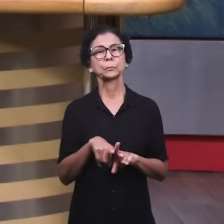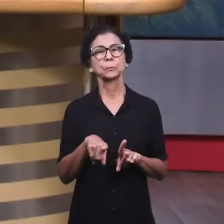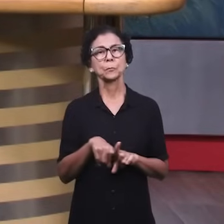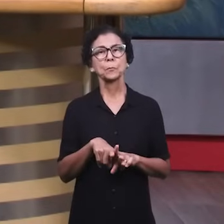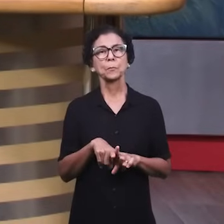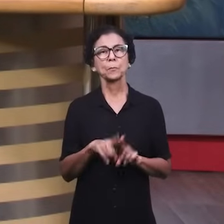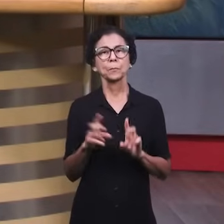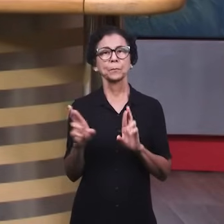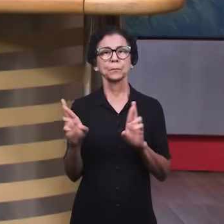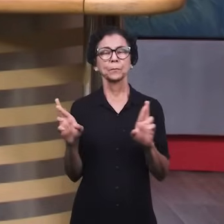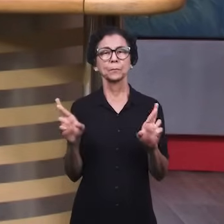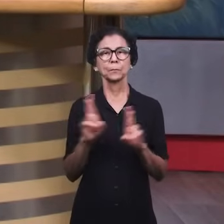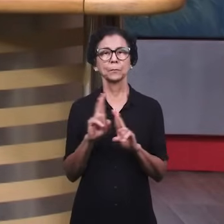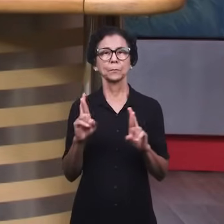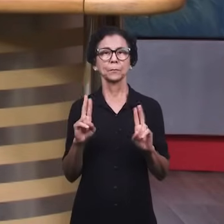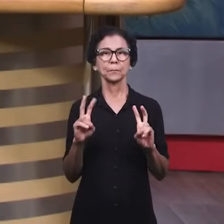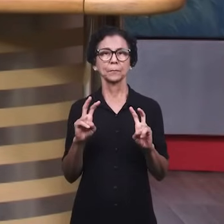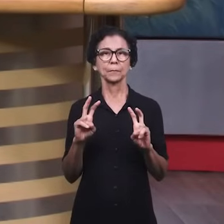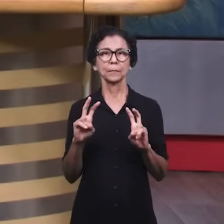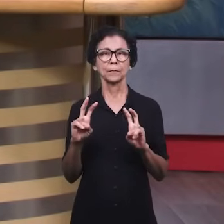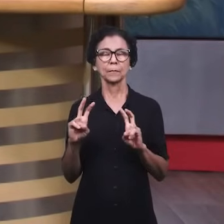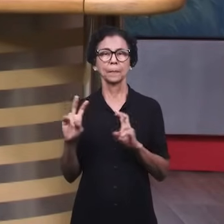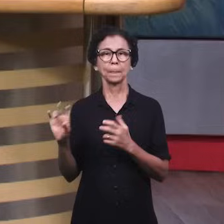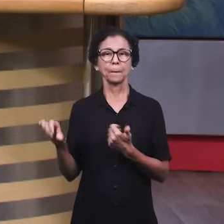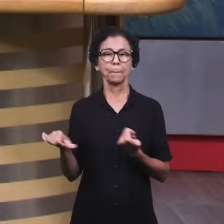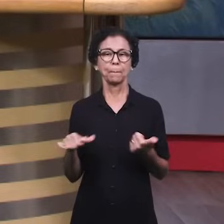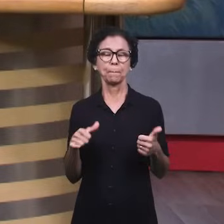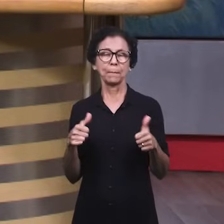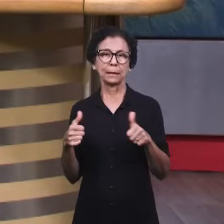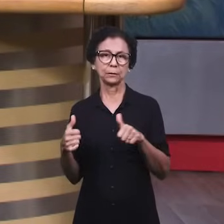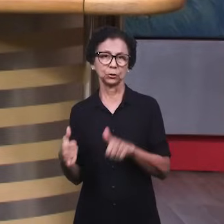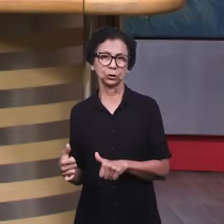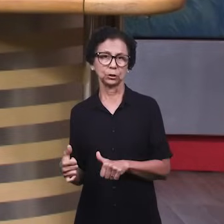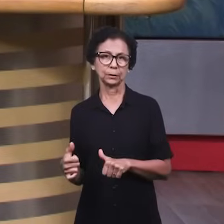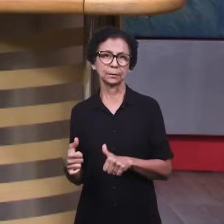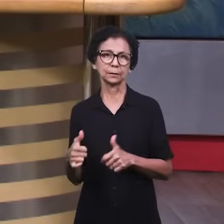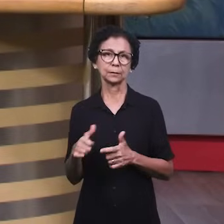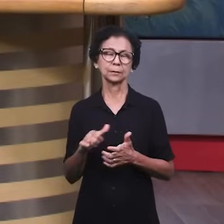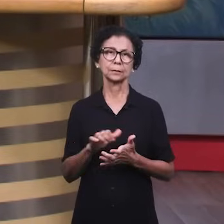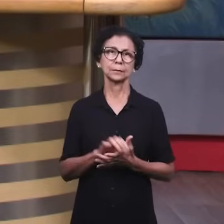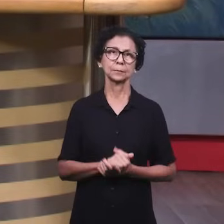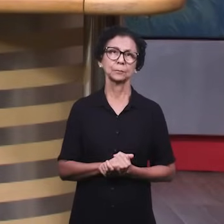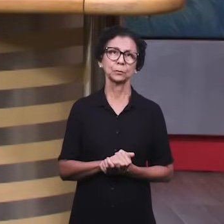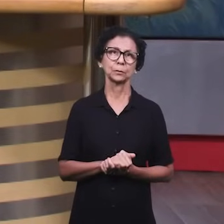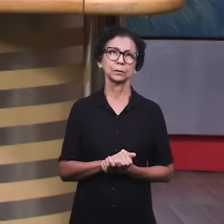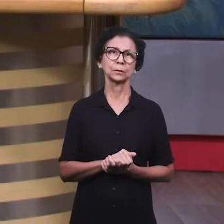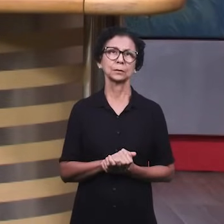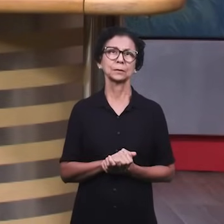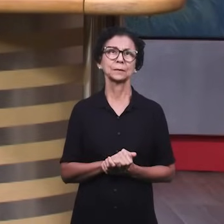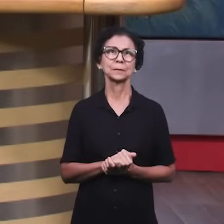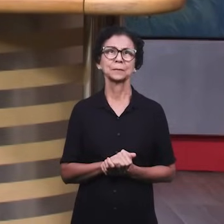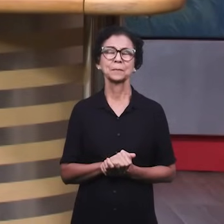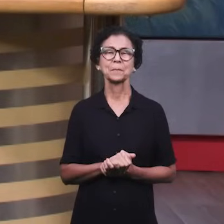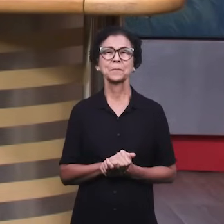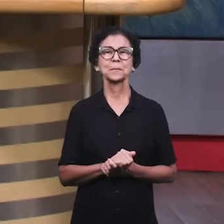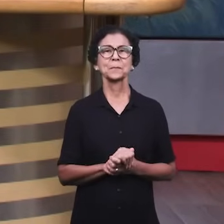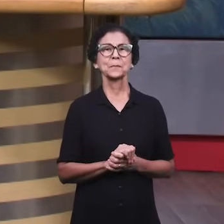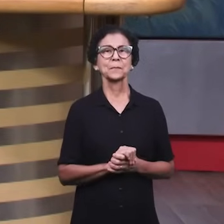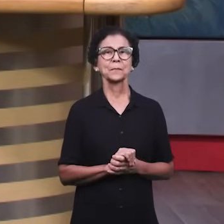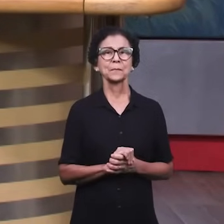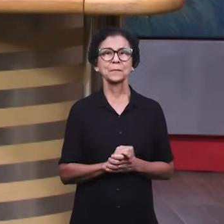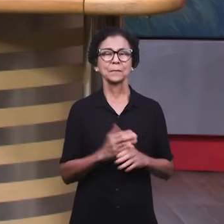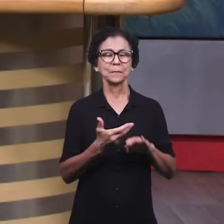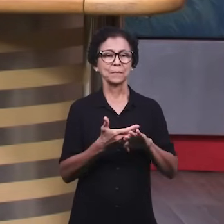batismo e a consagração porque a consagração é uma decisão dos Pais o batismo é uma